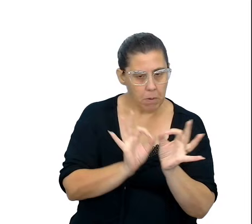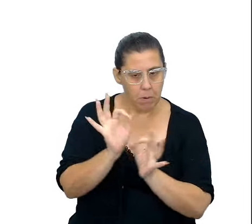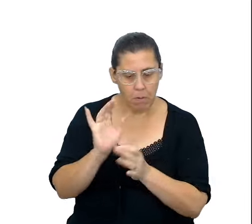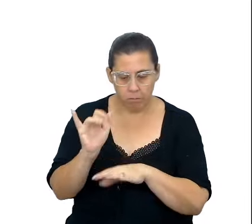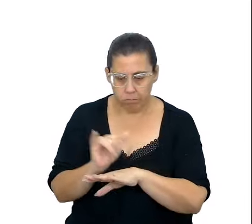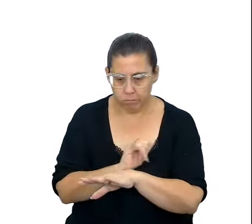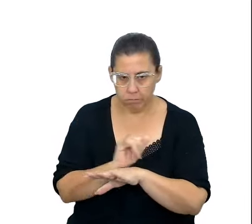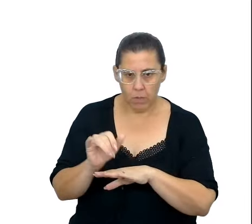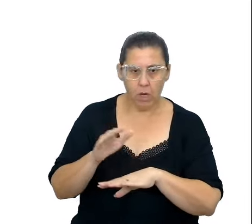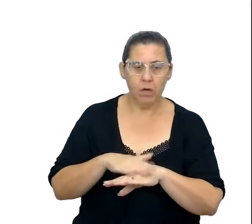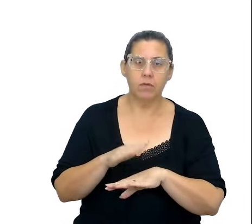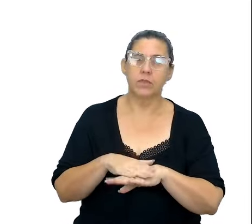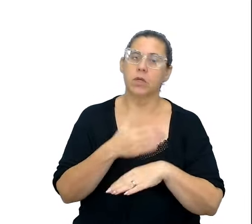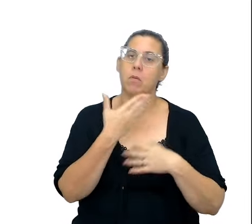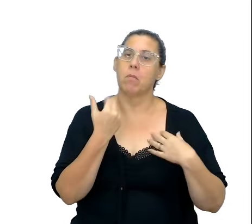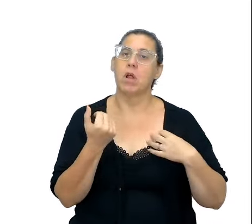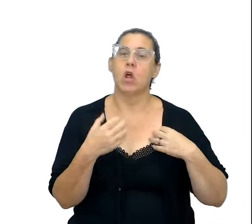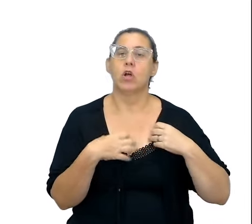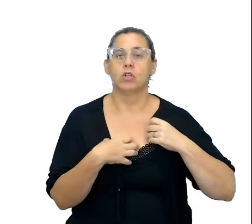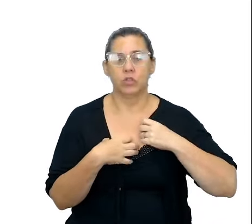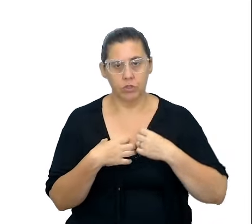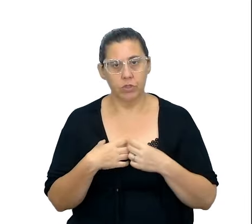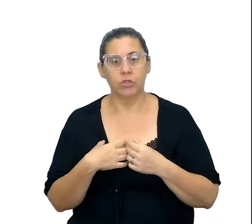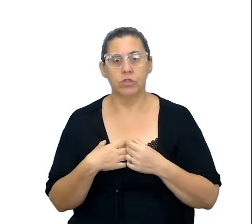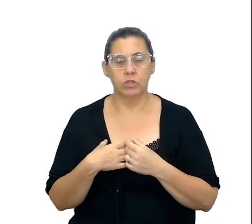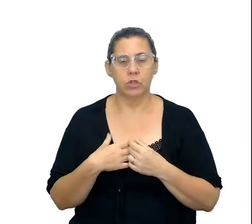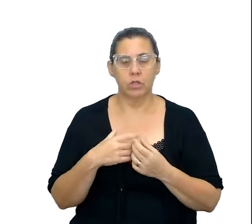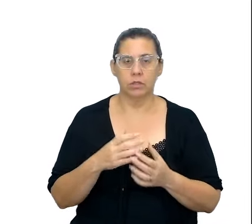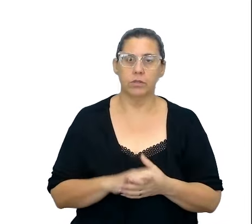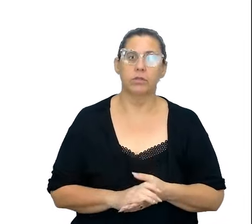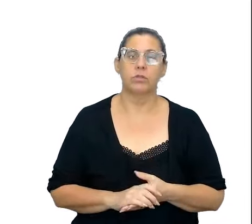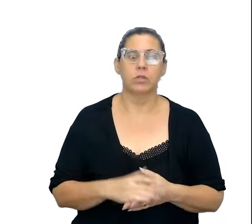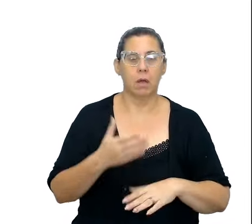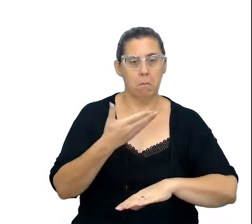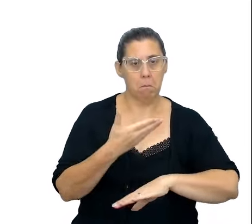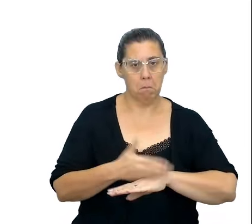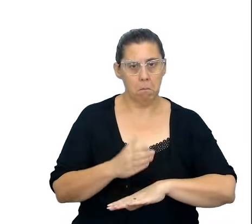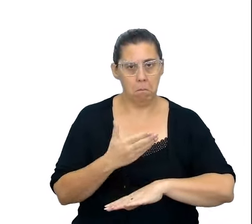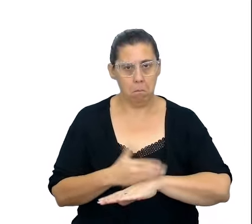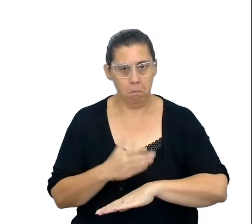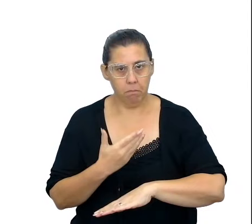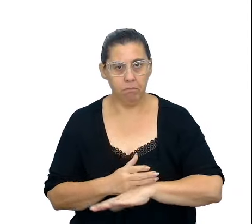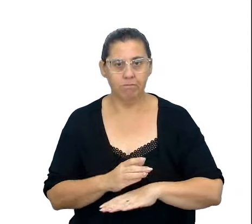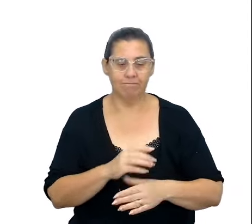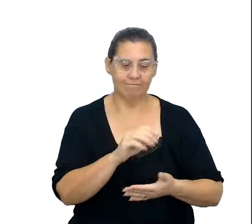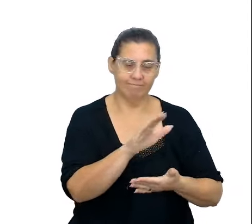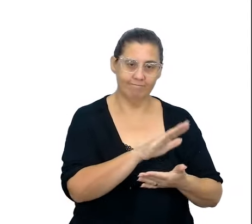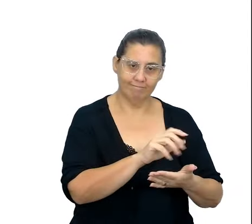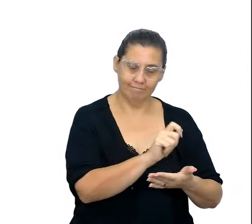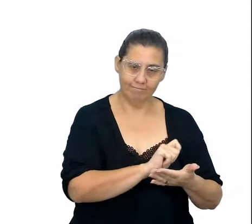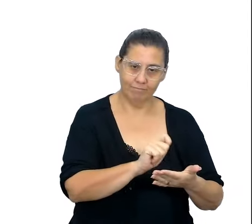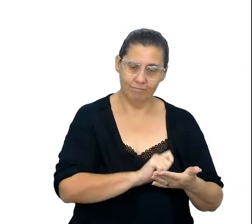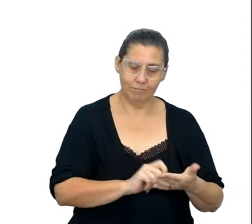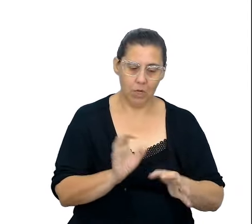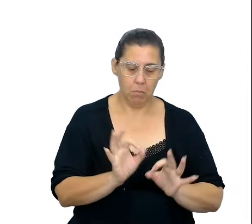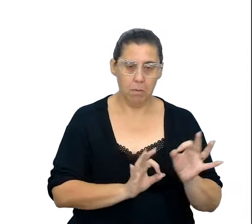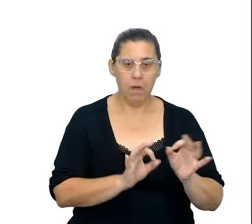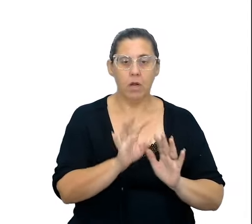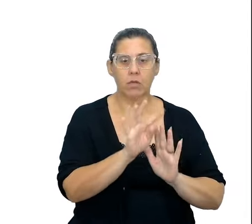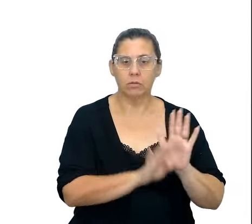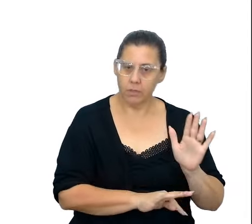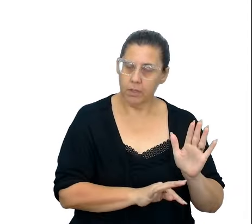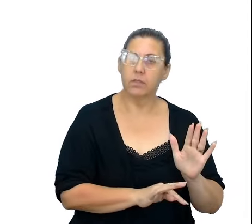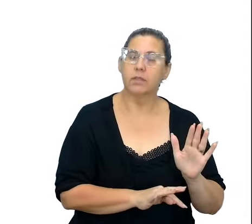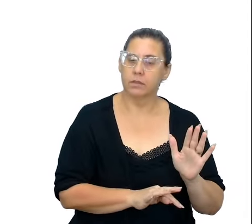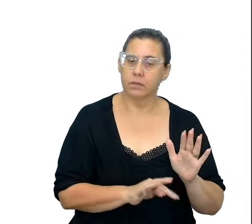né, e fazer da melhor maneira possível essa questão da prática da escrita. Ele vai produzir o seu texto seguindo, então,